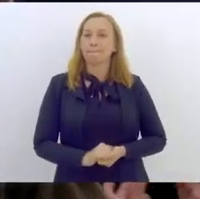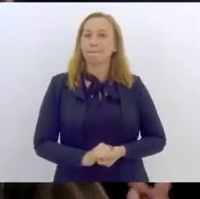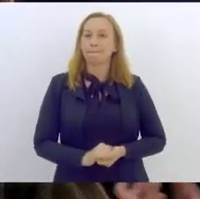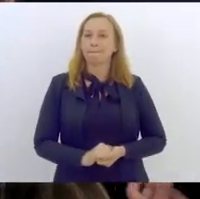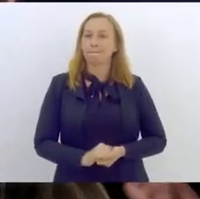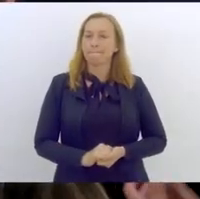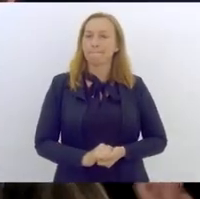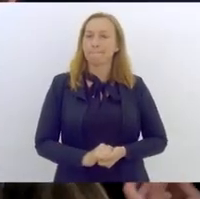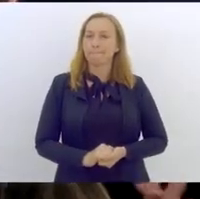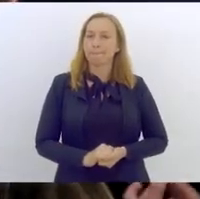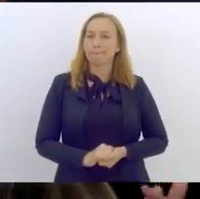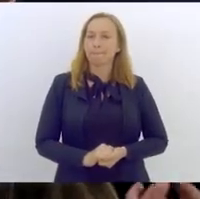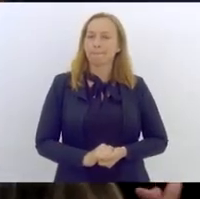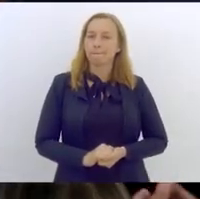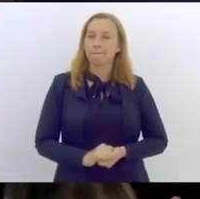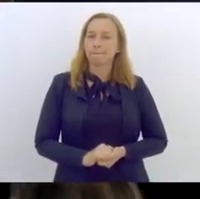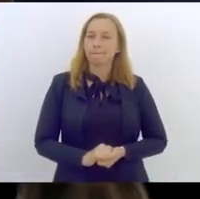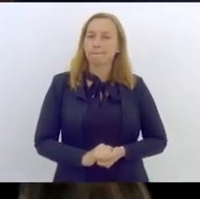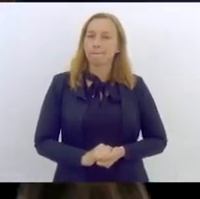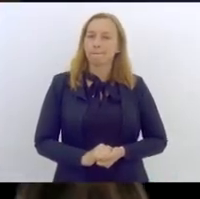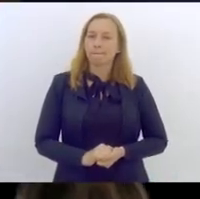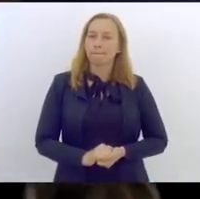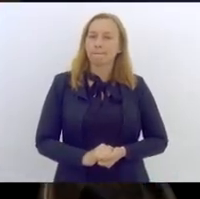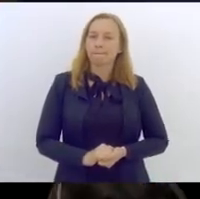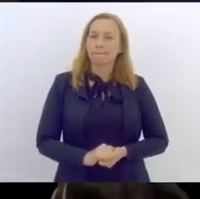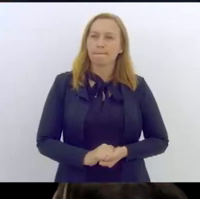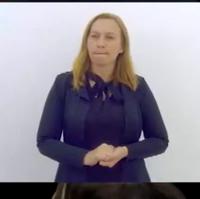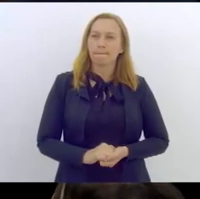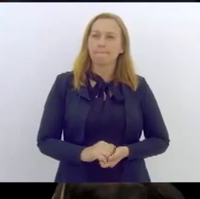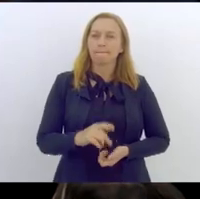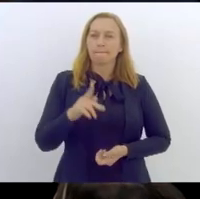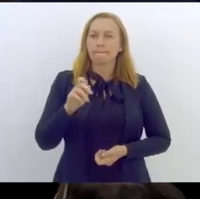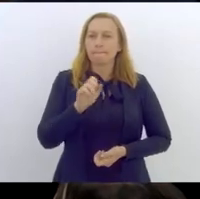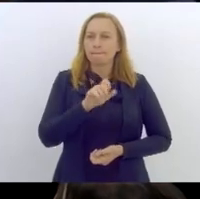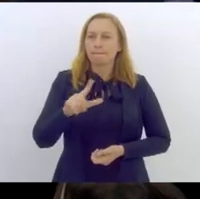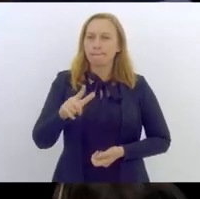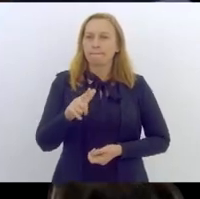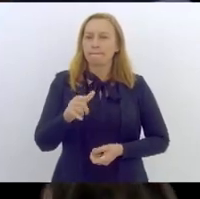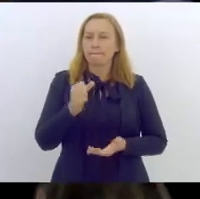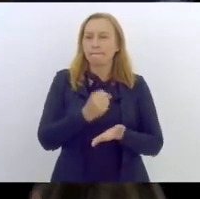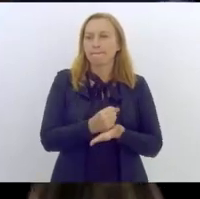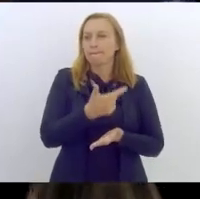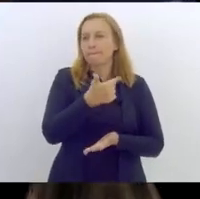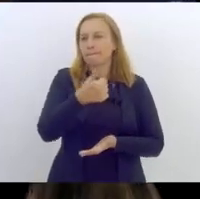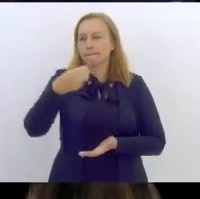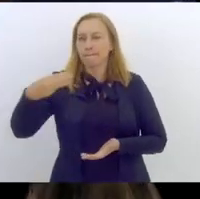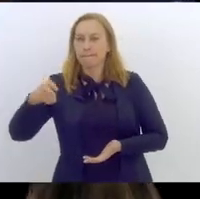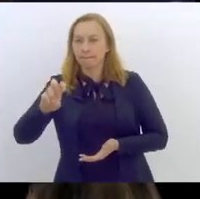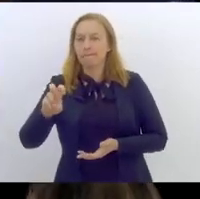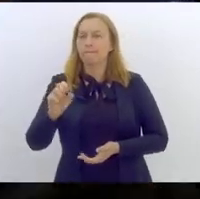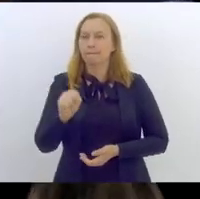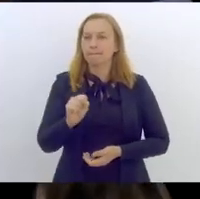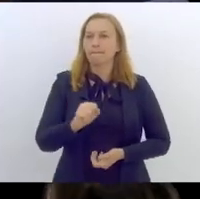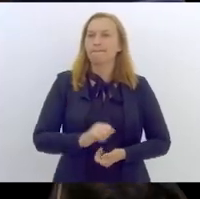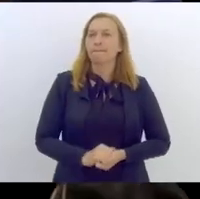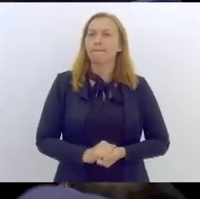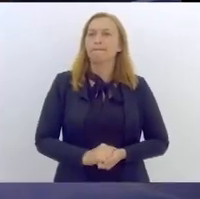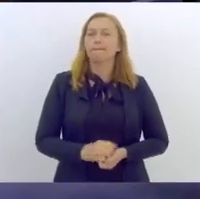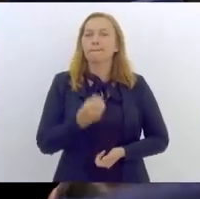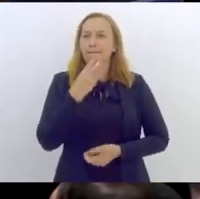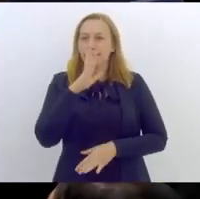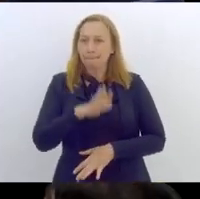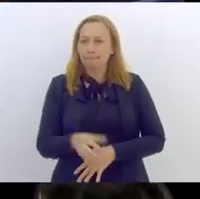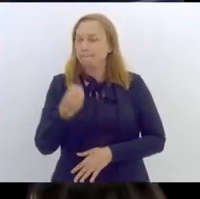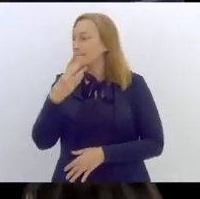Roma Roma oficiais de cartório 2013 boa tarde boa tarde boa tarde